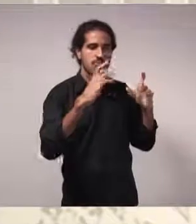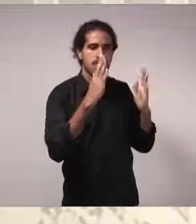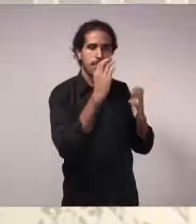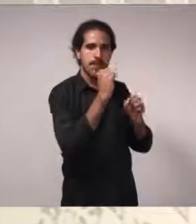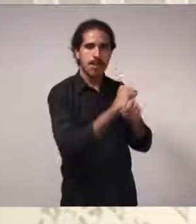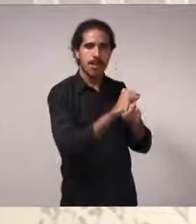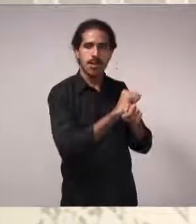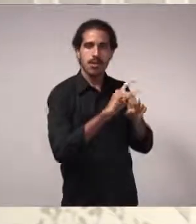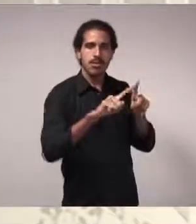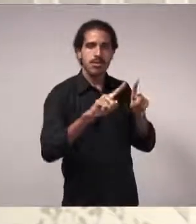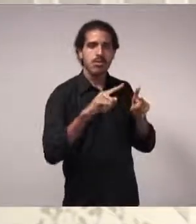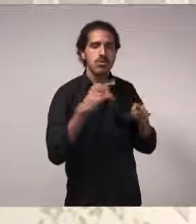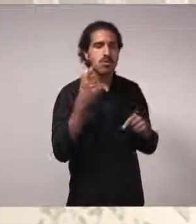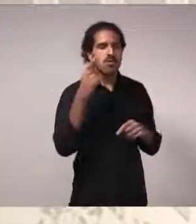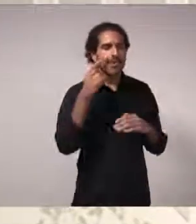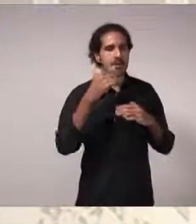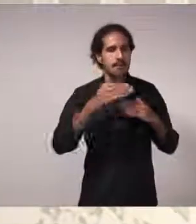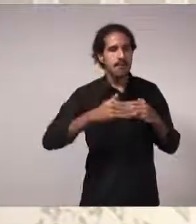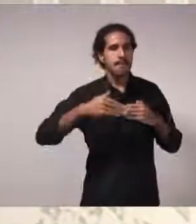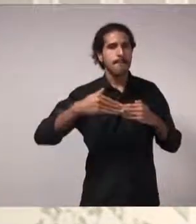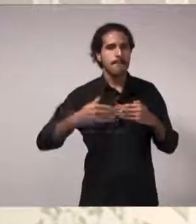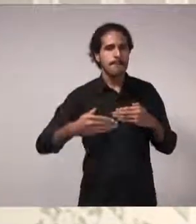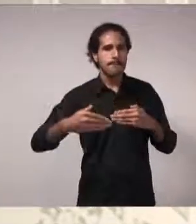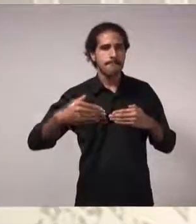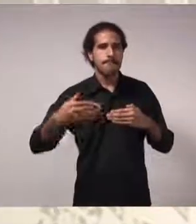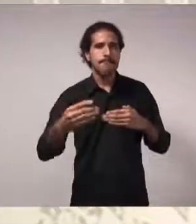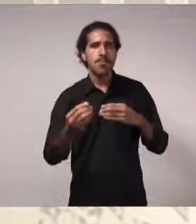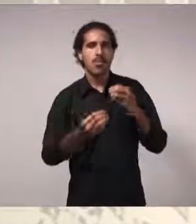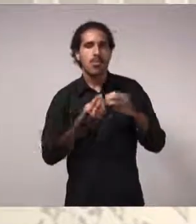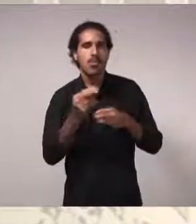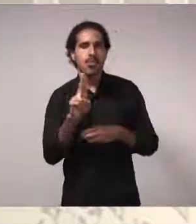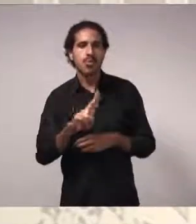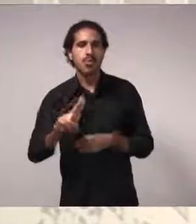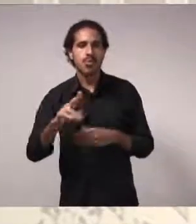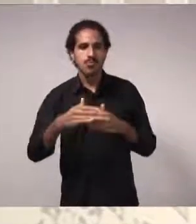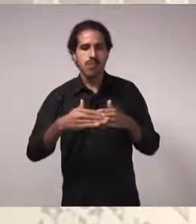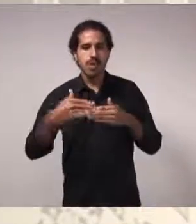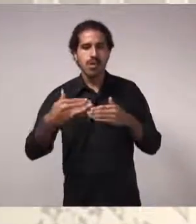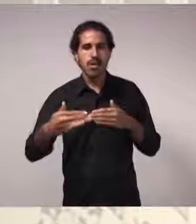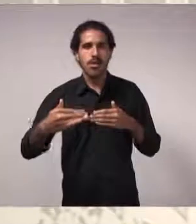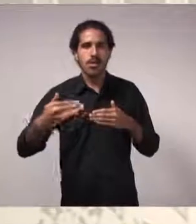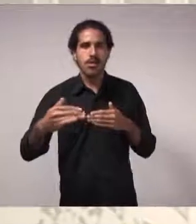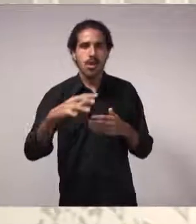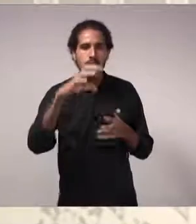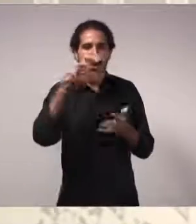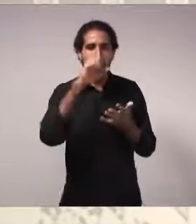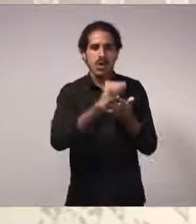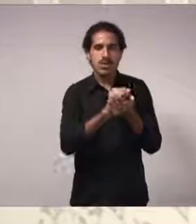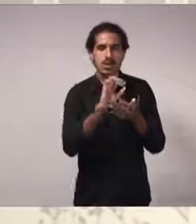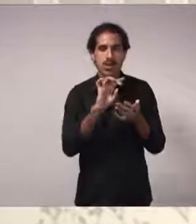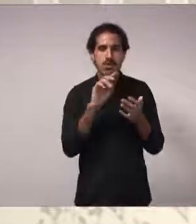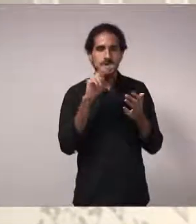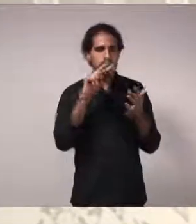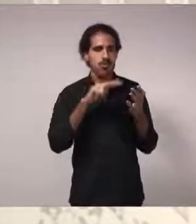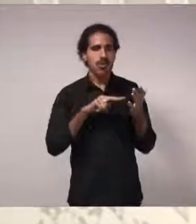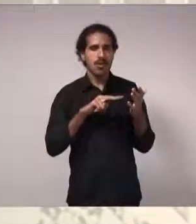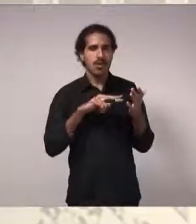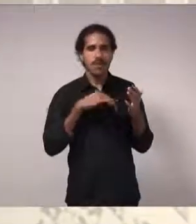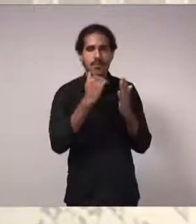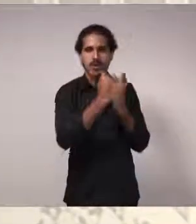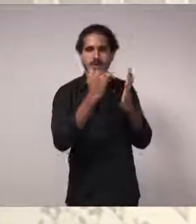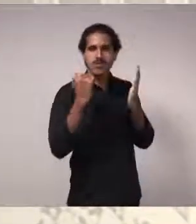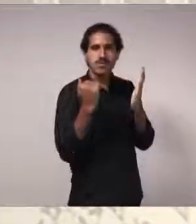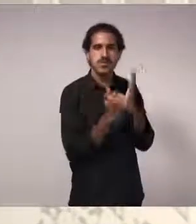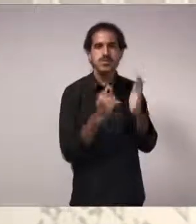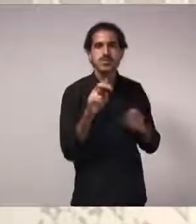queria ver a tendência do nosso consumo. Então, o monitoramento, o simples ato de você monitorar, já provoca uma redução no